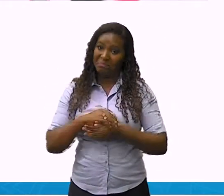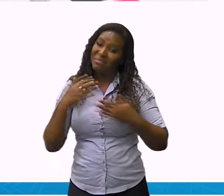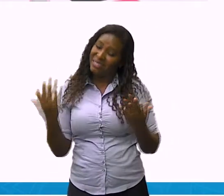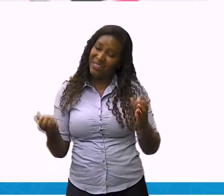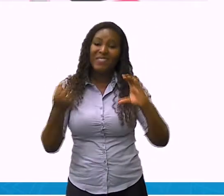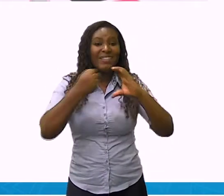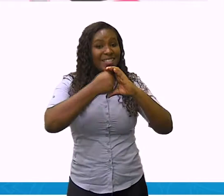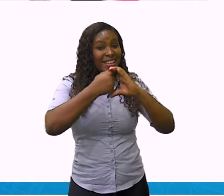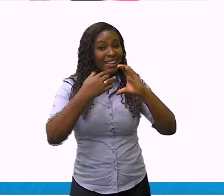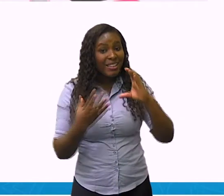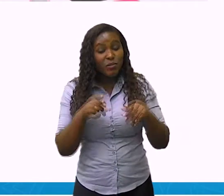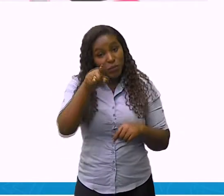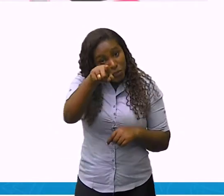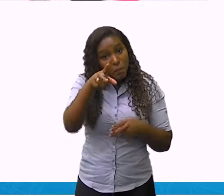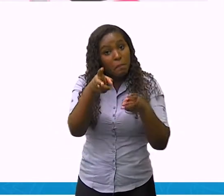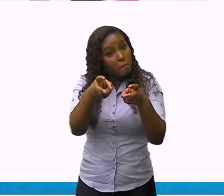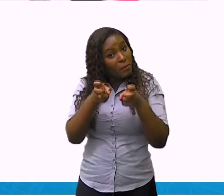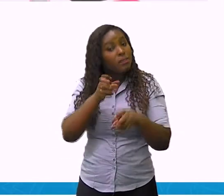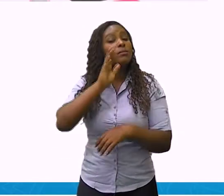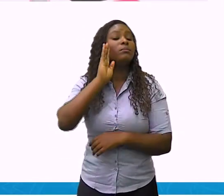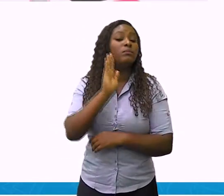nós podemos